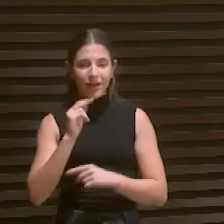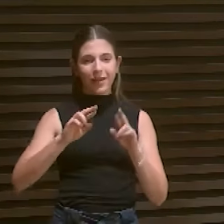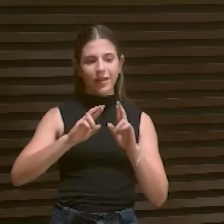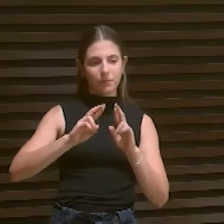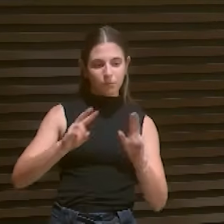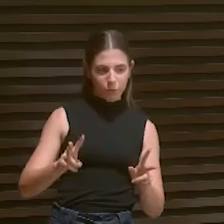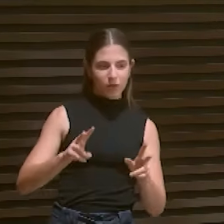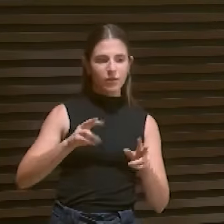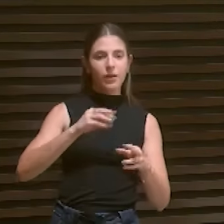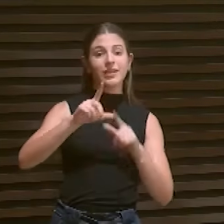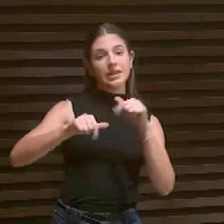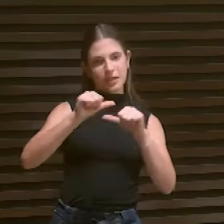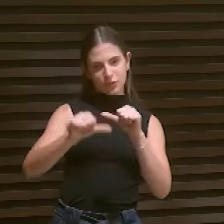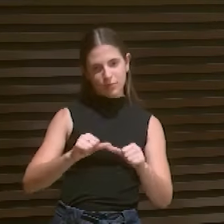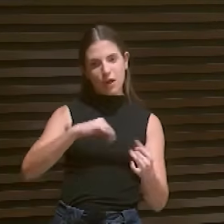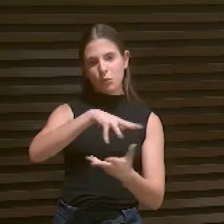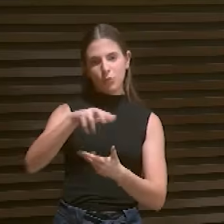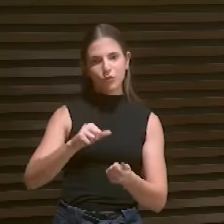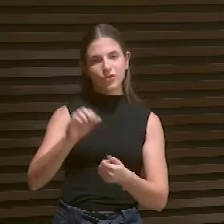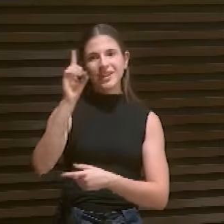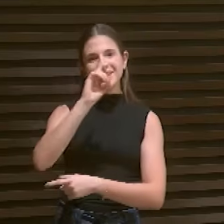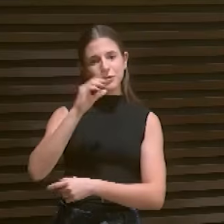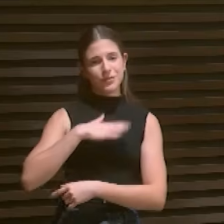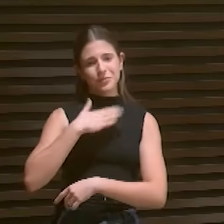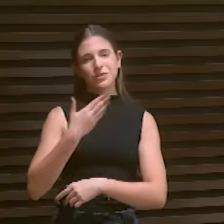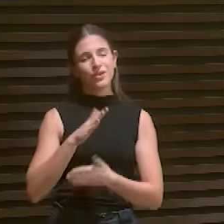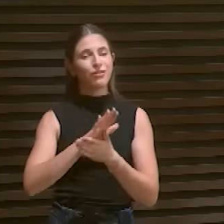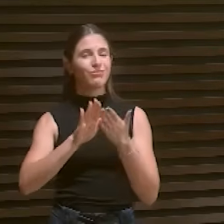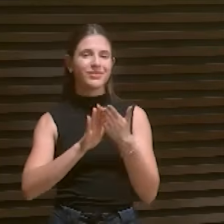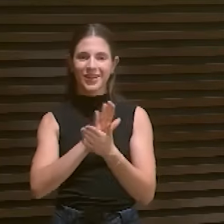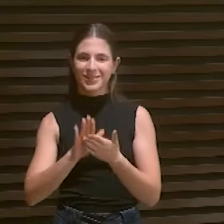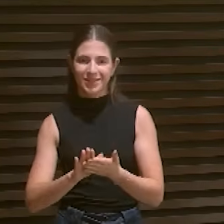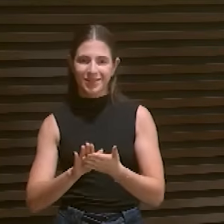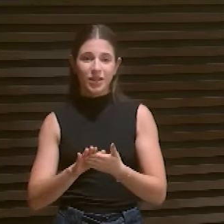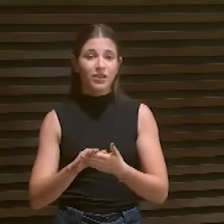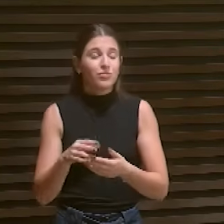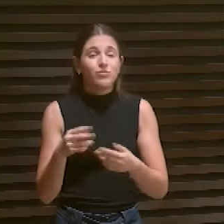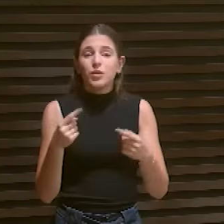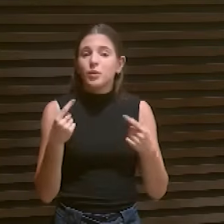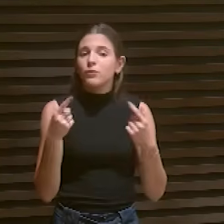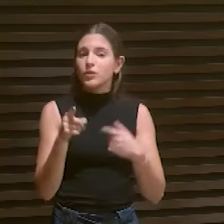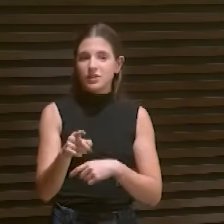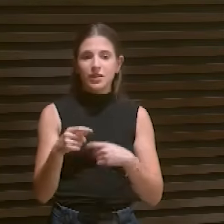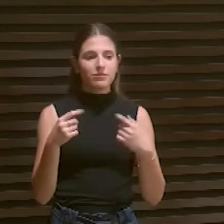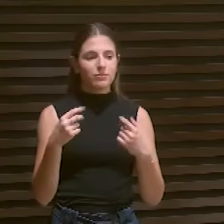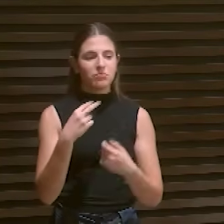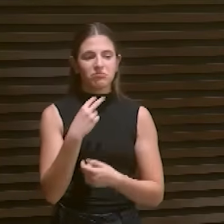nada disso. Então não há por que você se orgulhar da sua vida.